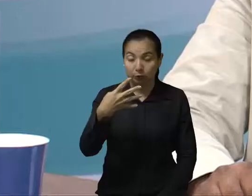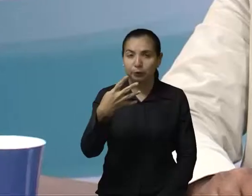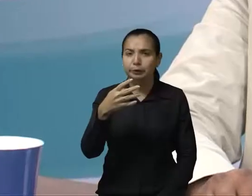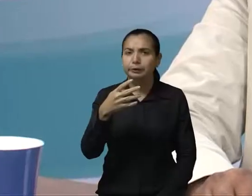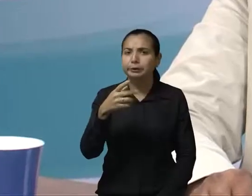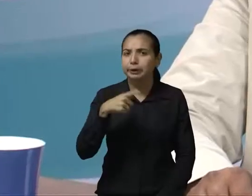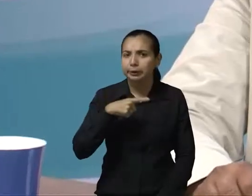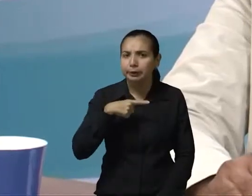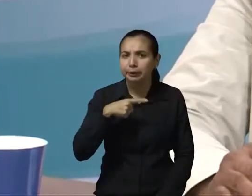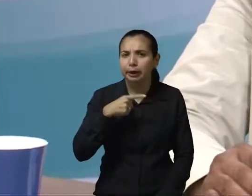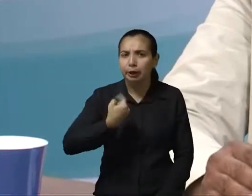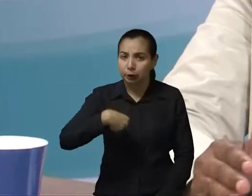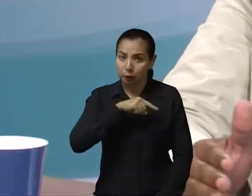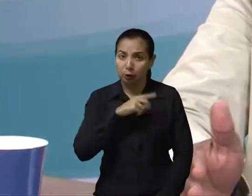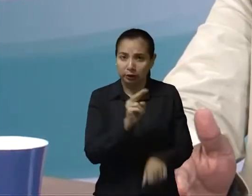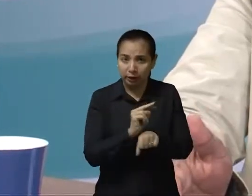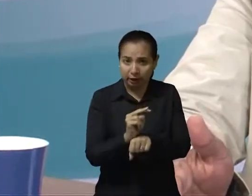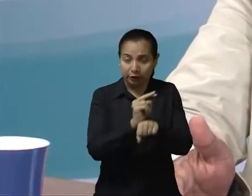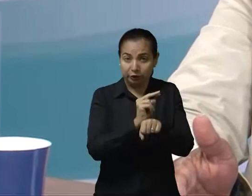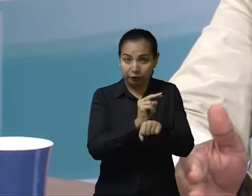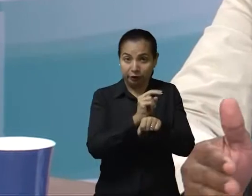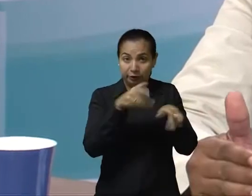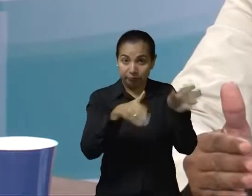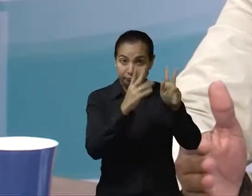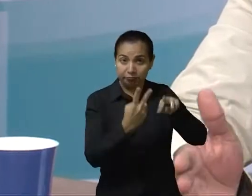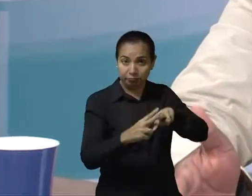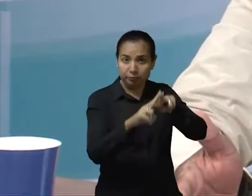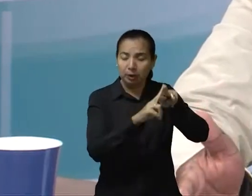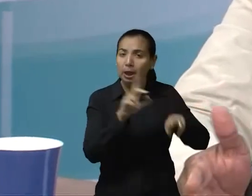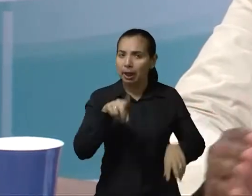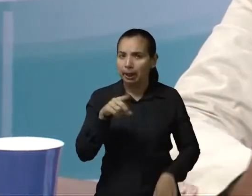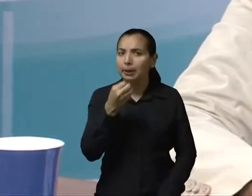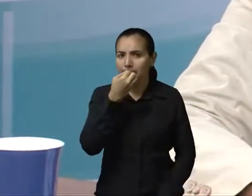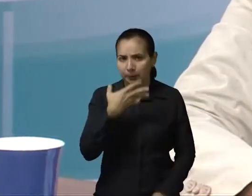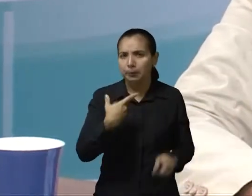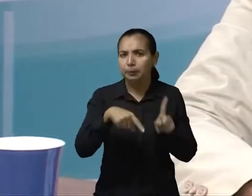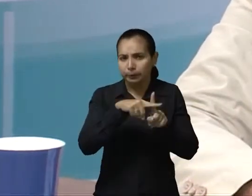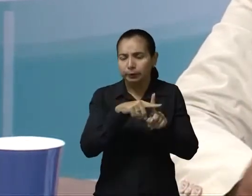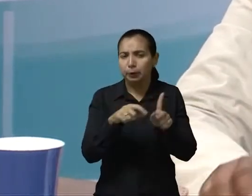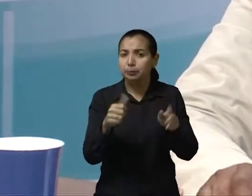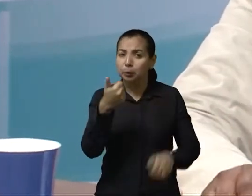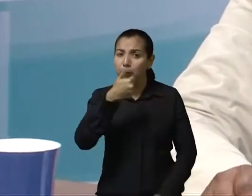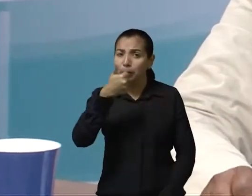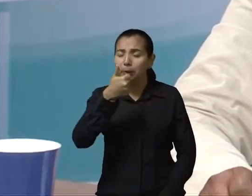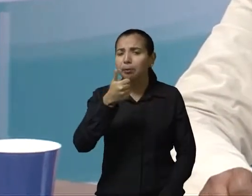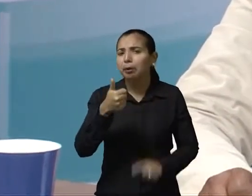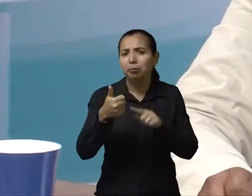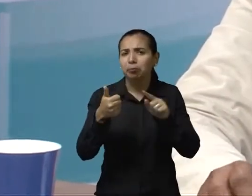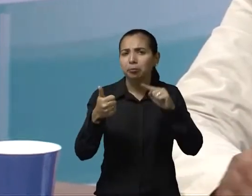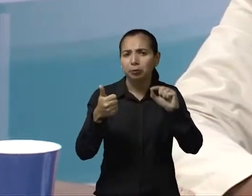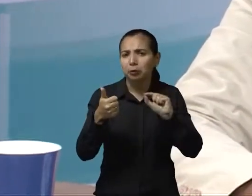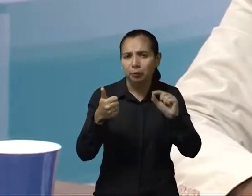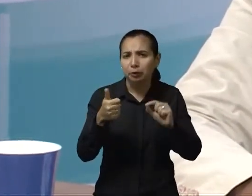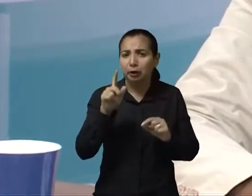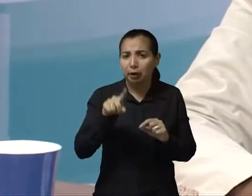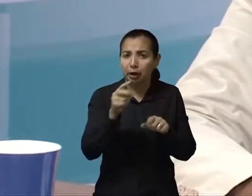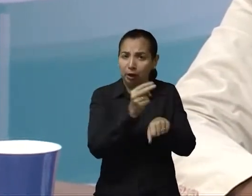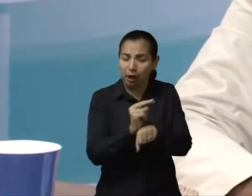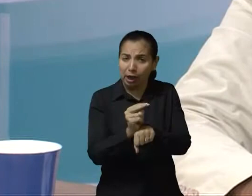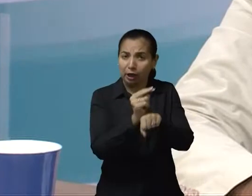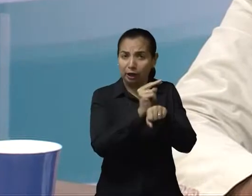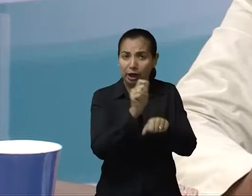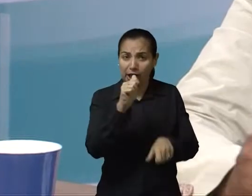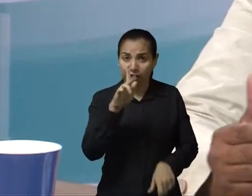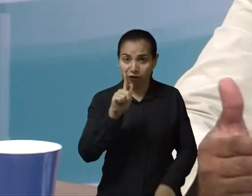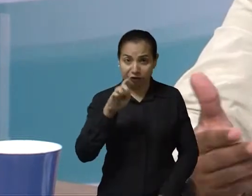penitenciária, alguns pontos muito positivos. E o primeiro deles é a questão de o agente penitenciário passar a